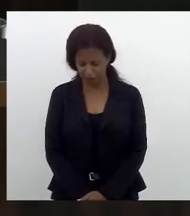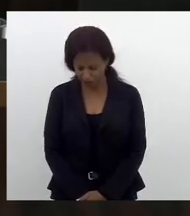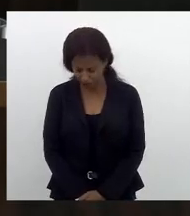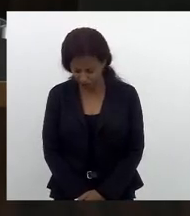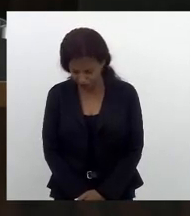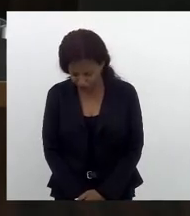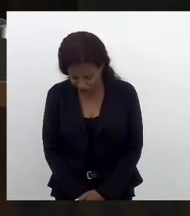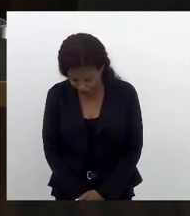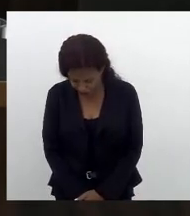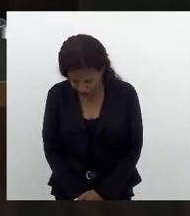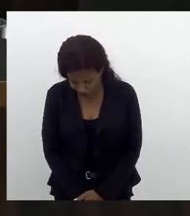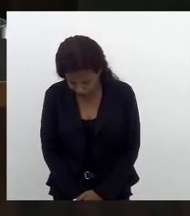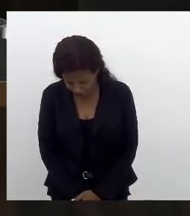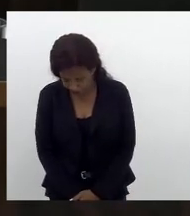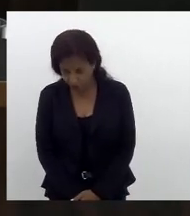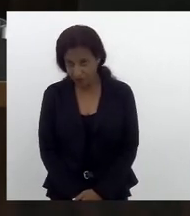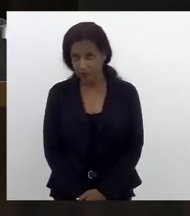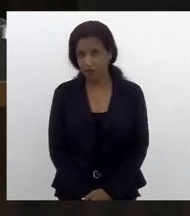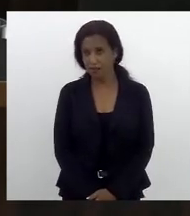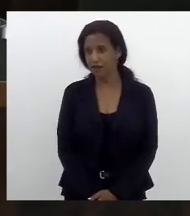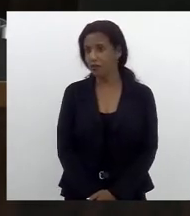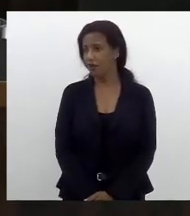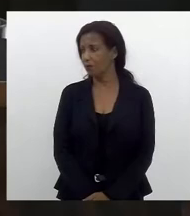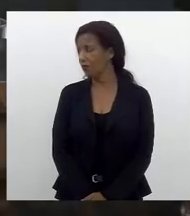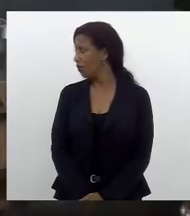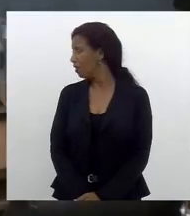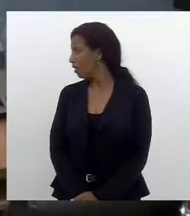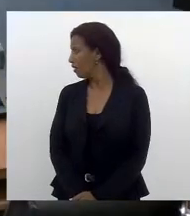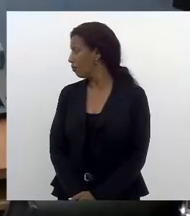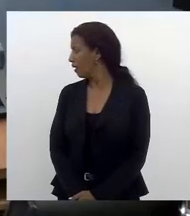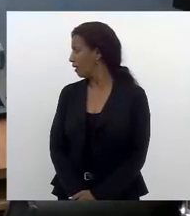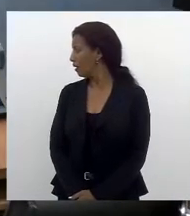desculpe, deputado Anderson Moraes.